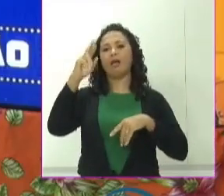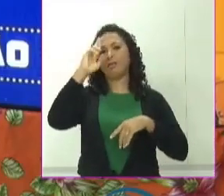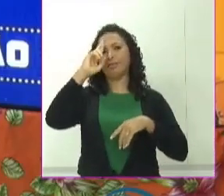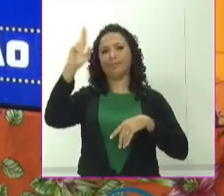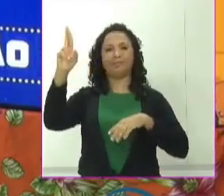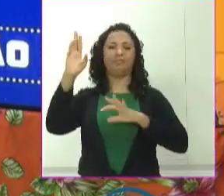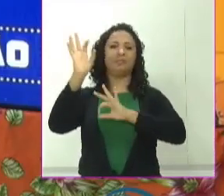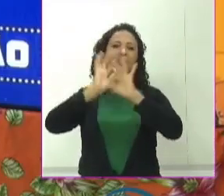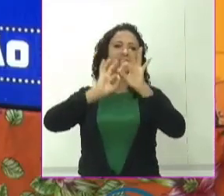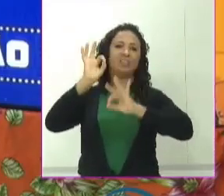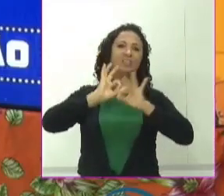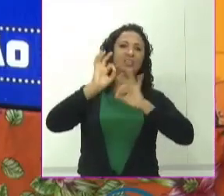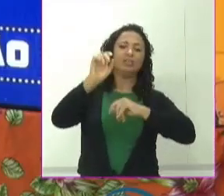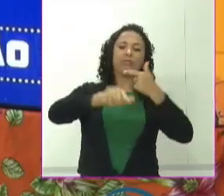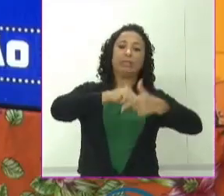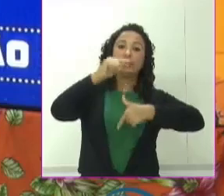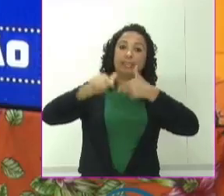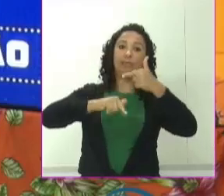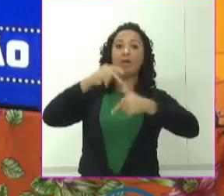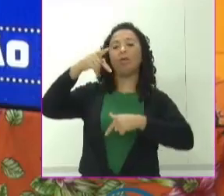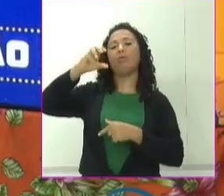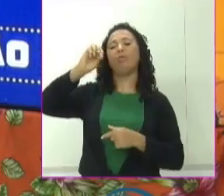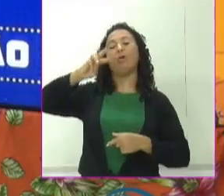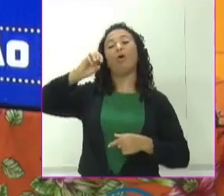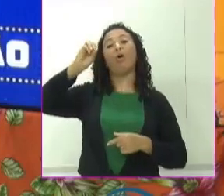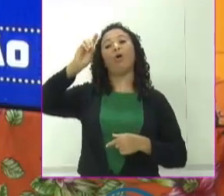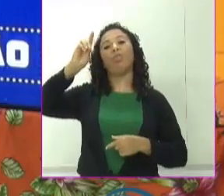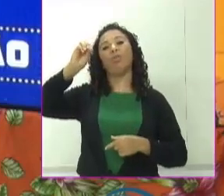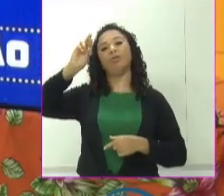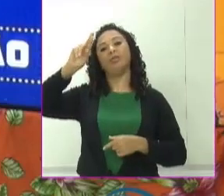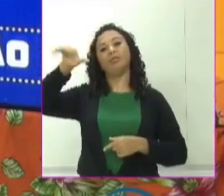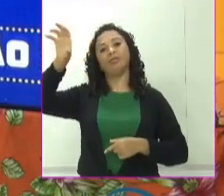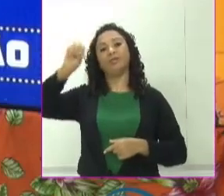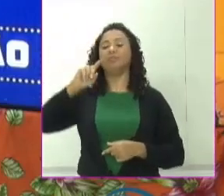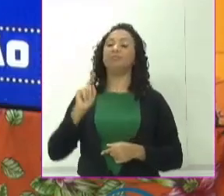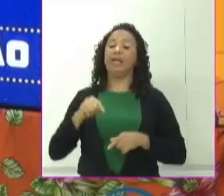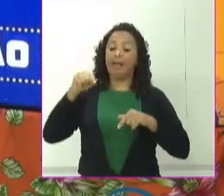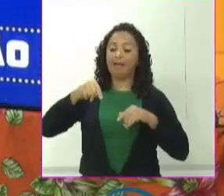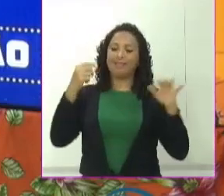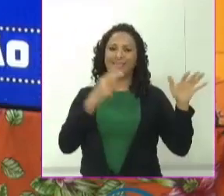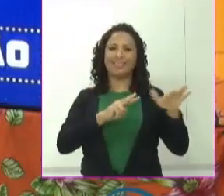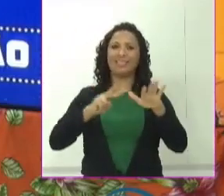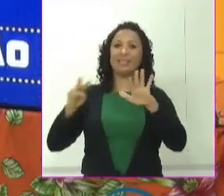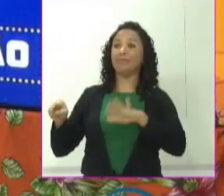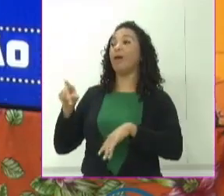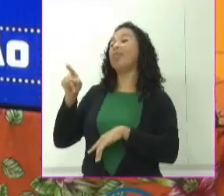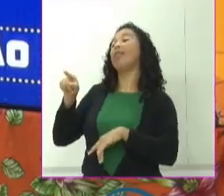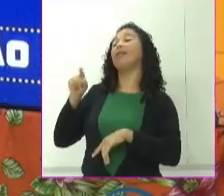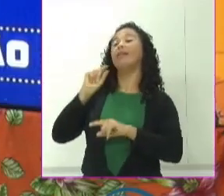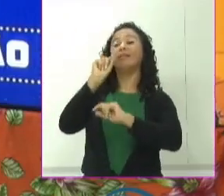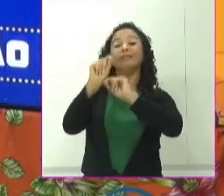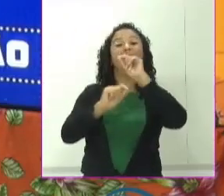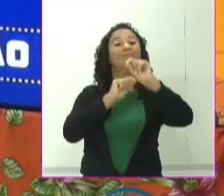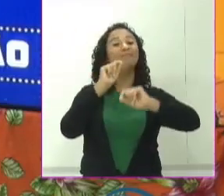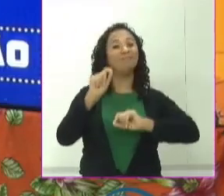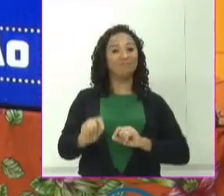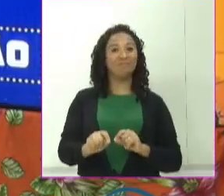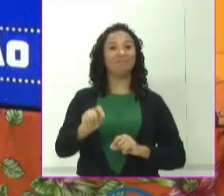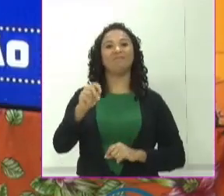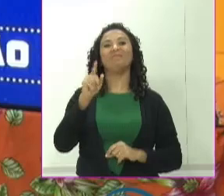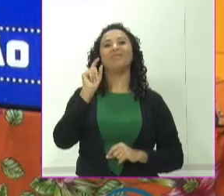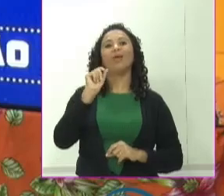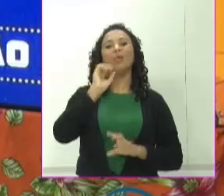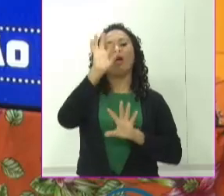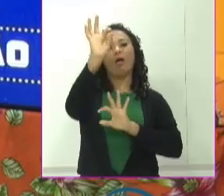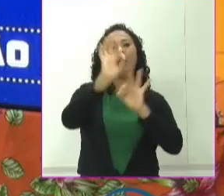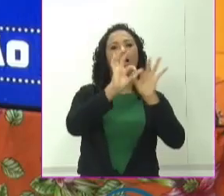trabalho maravilhoso, que inclusive essa semana ele botou a nossa